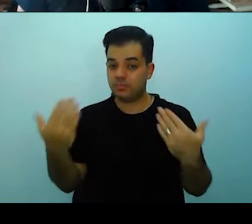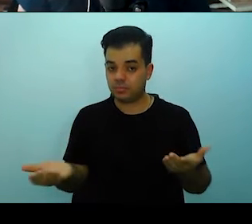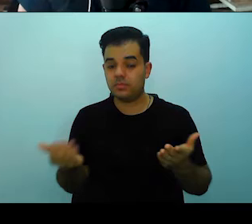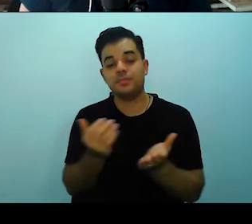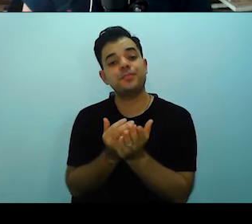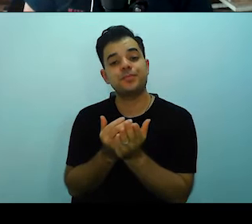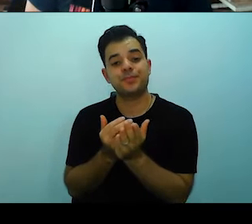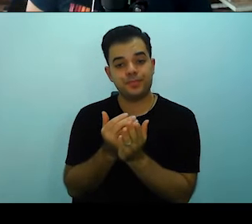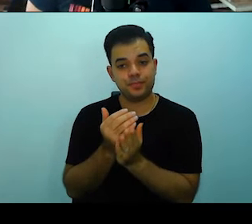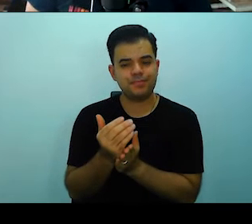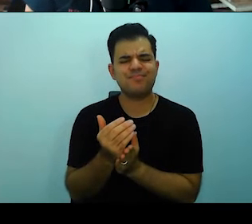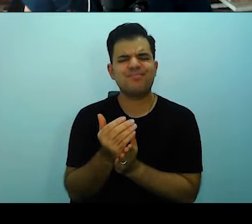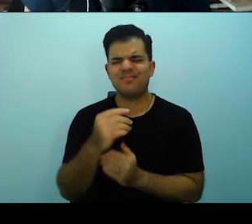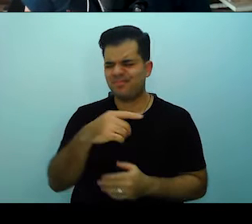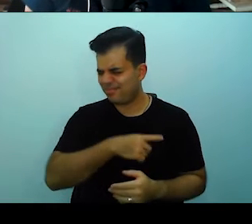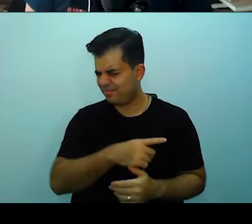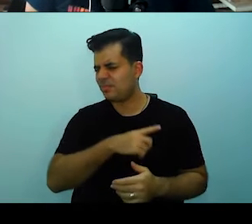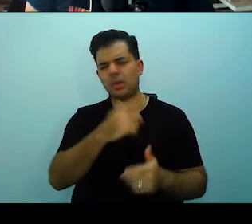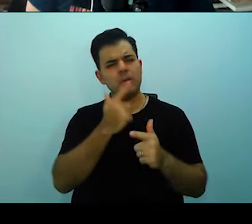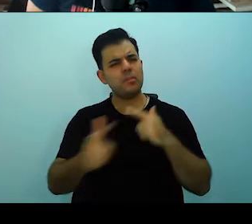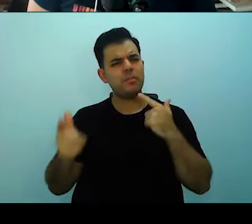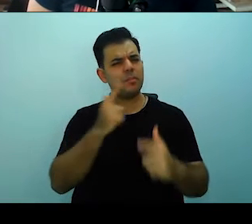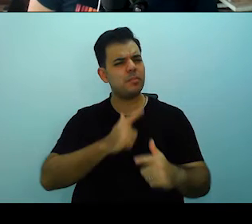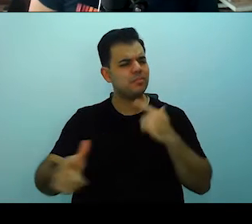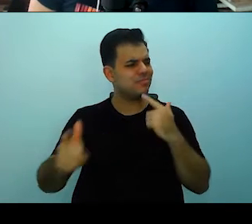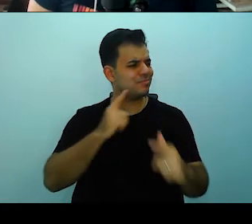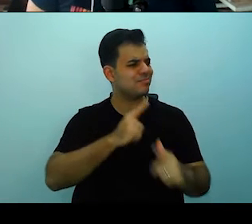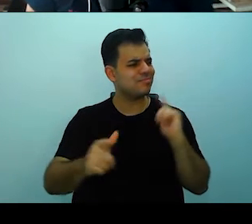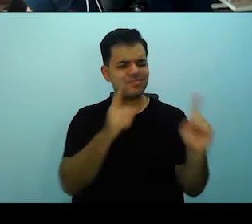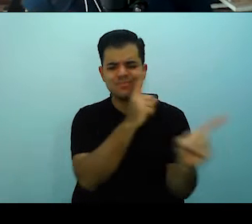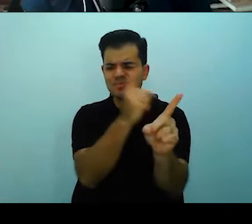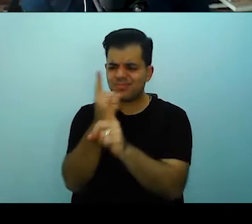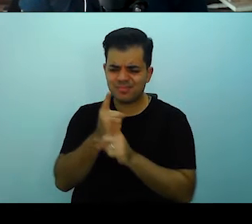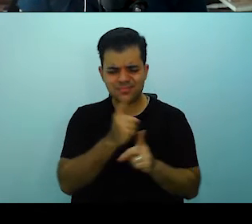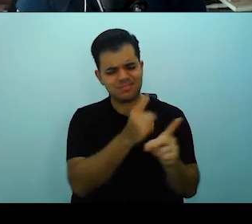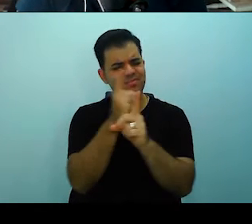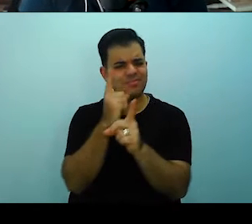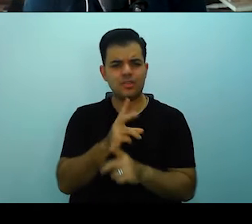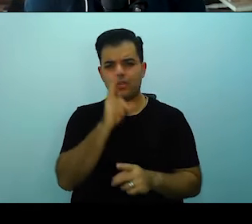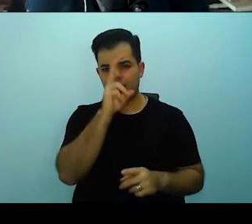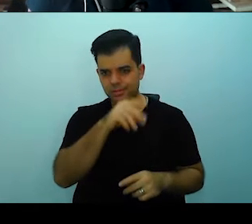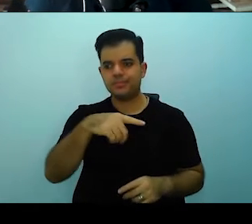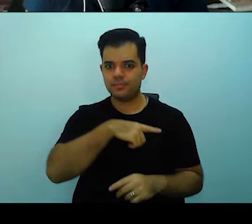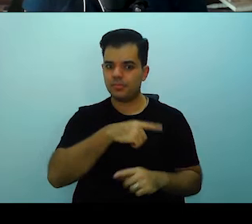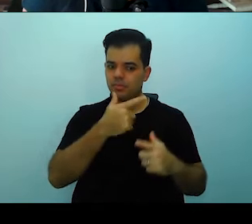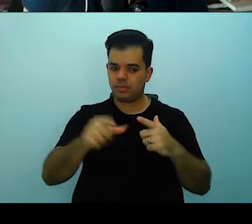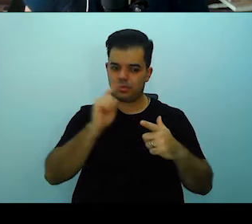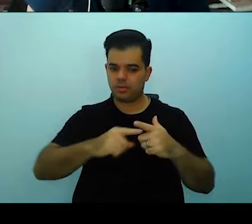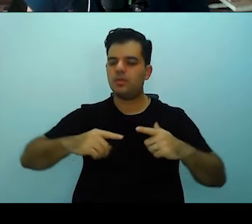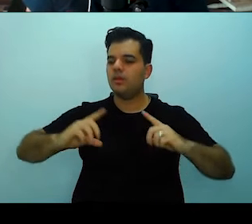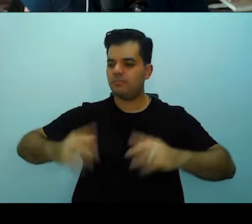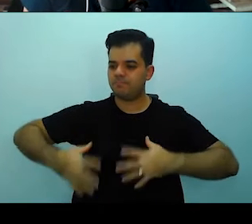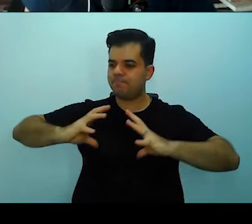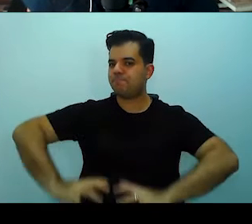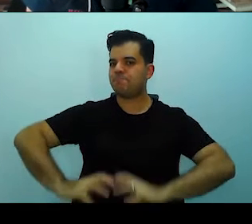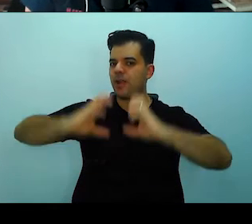tem um problema que ainda hoje são pontos de discussão, principalmente na área da educação,